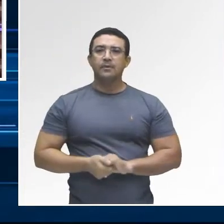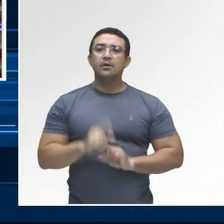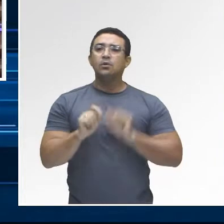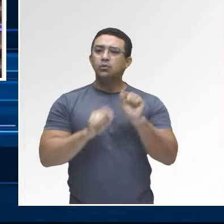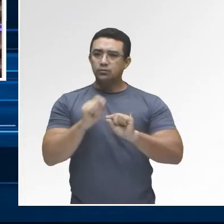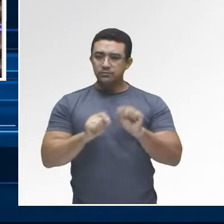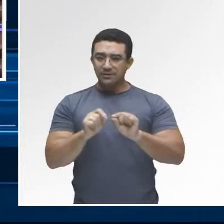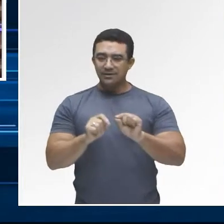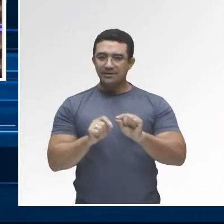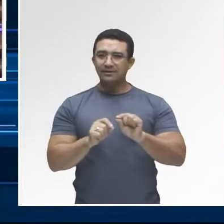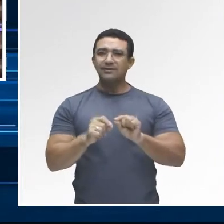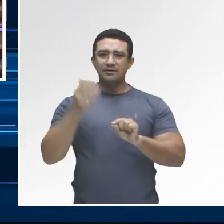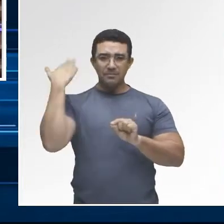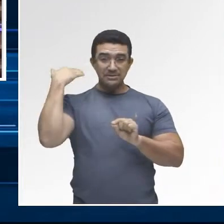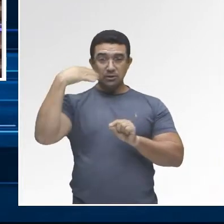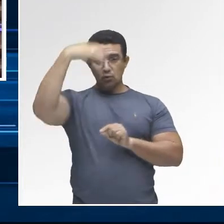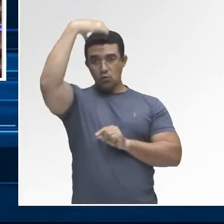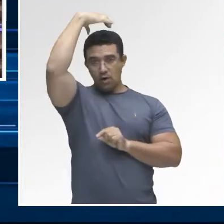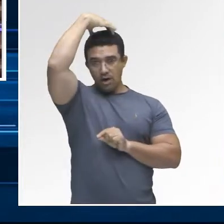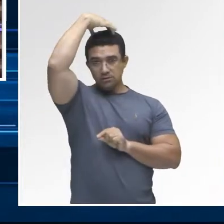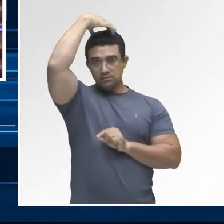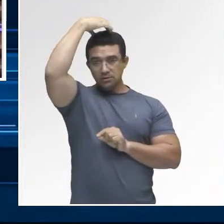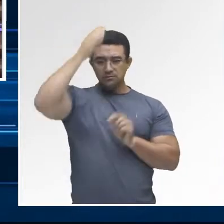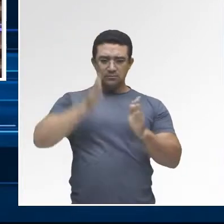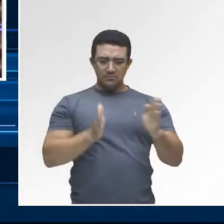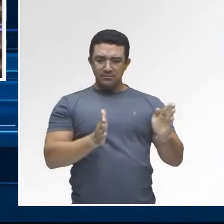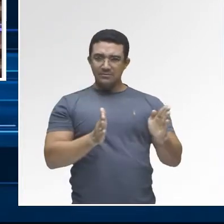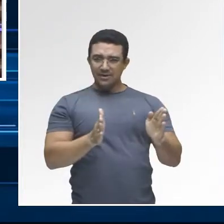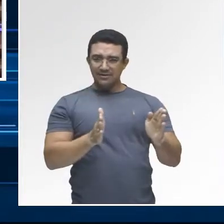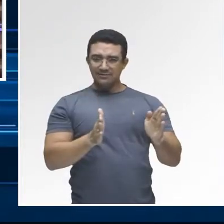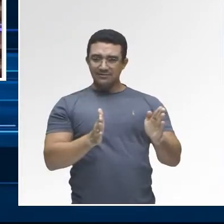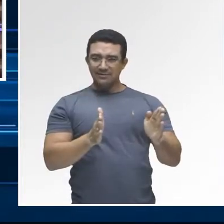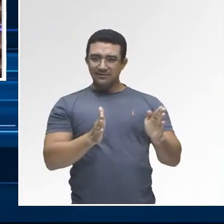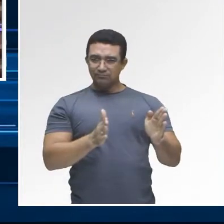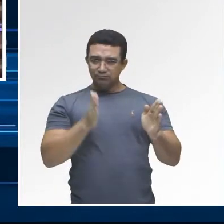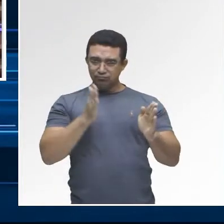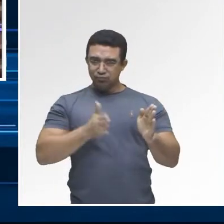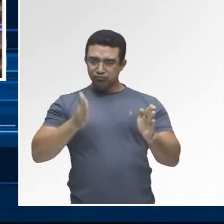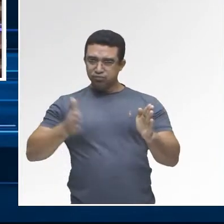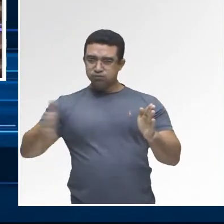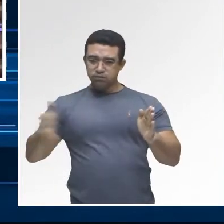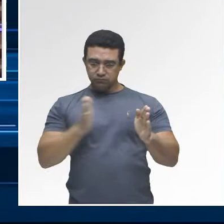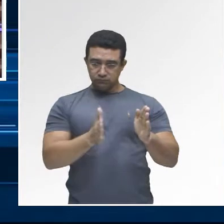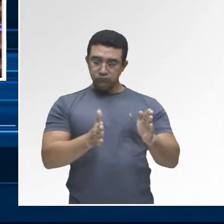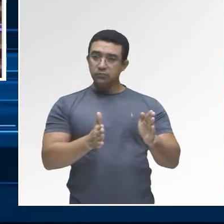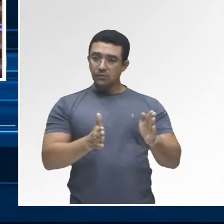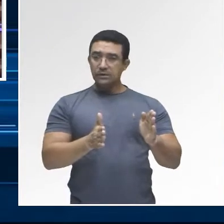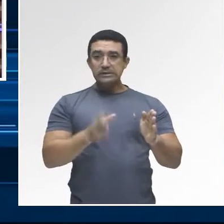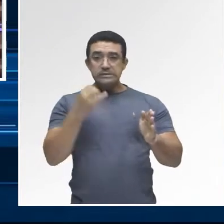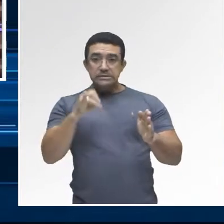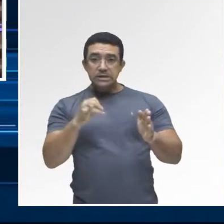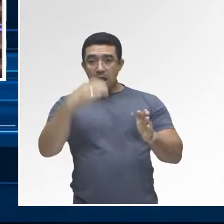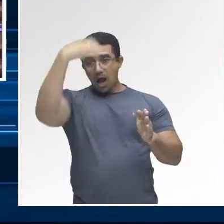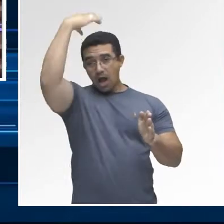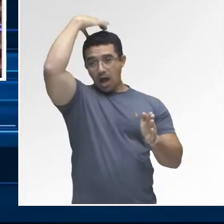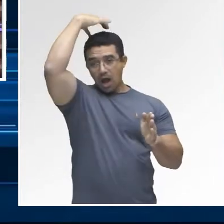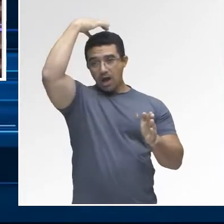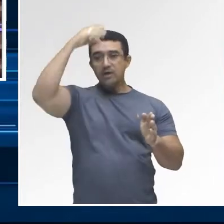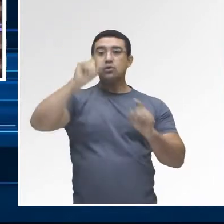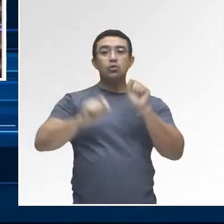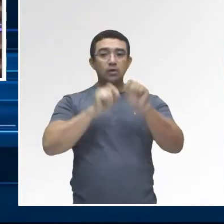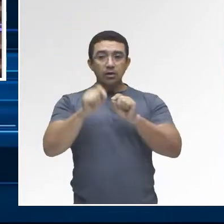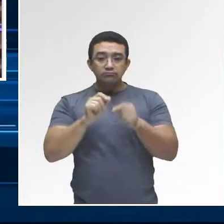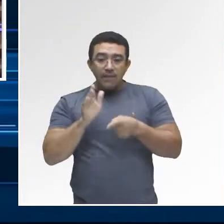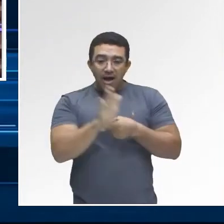enquanto os reis estiverem ali de acordo com as ideias da classe privilegiada em Roma. A